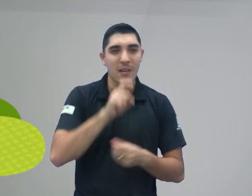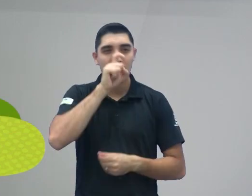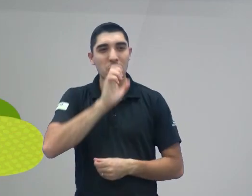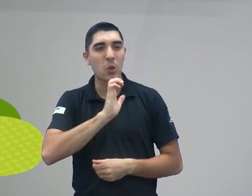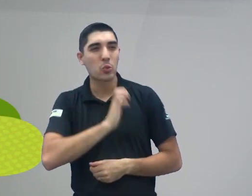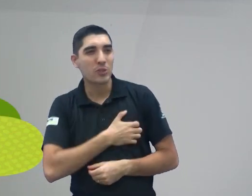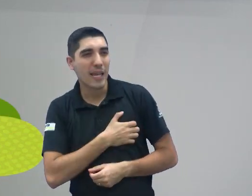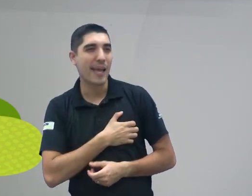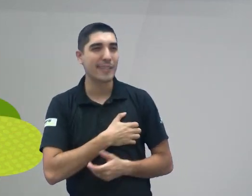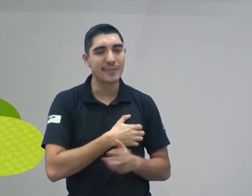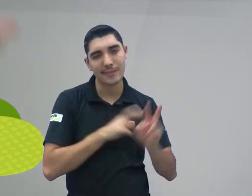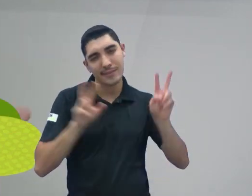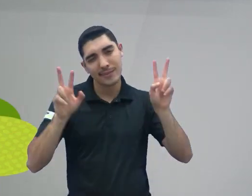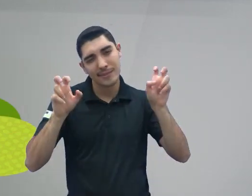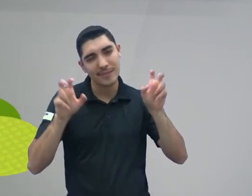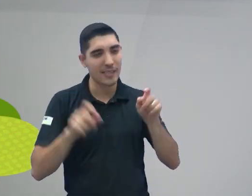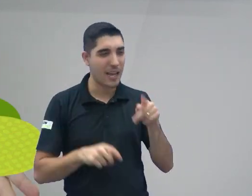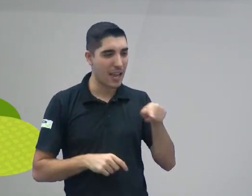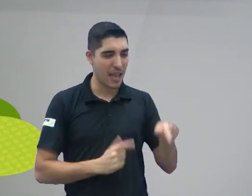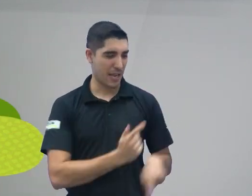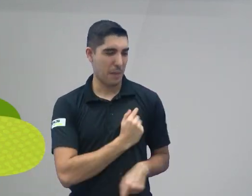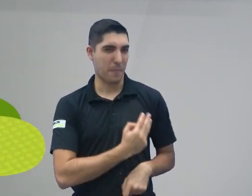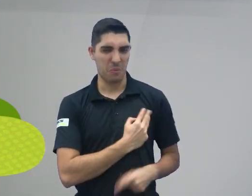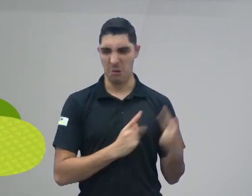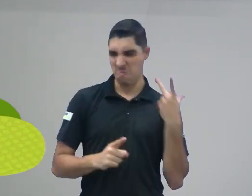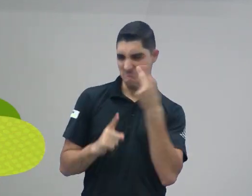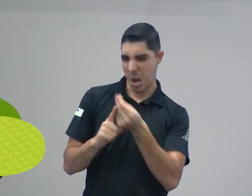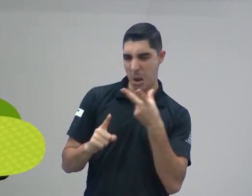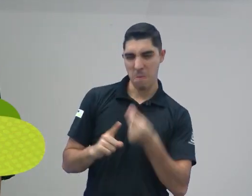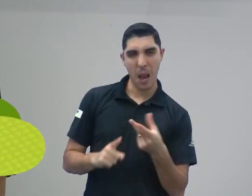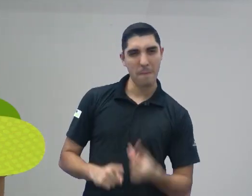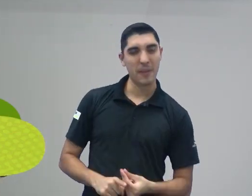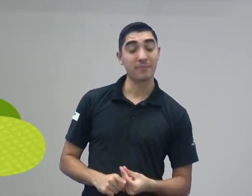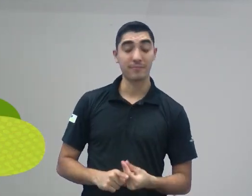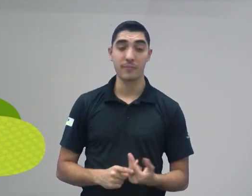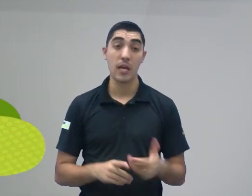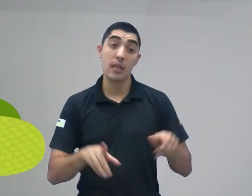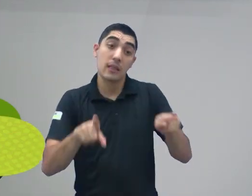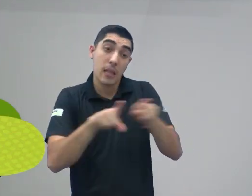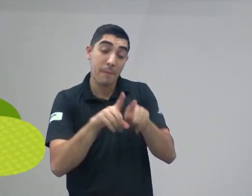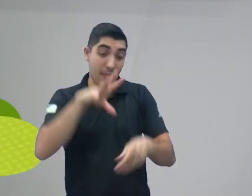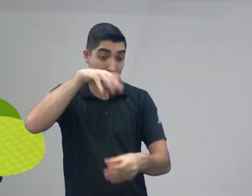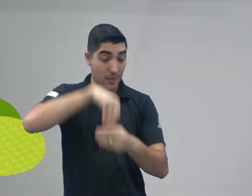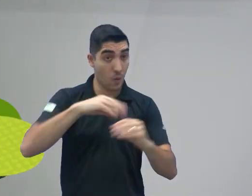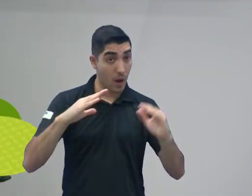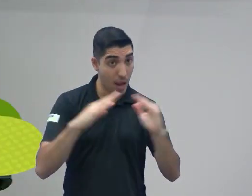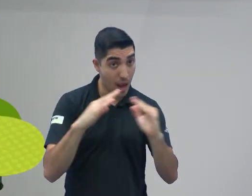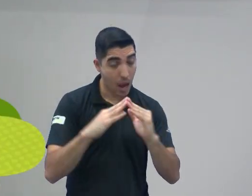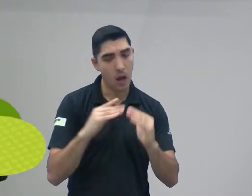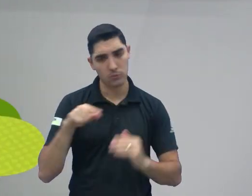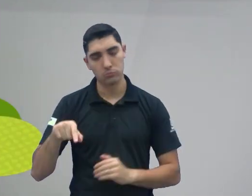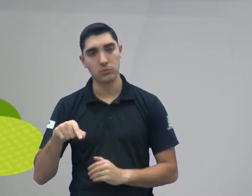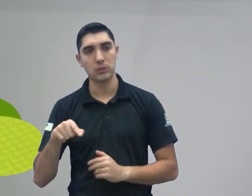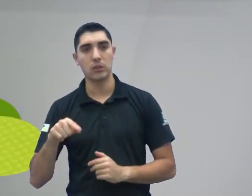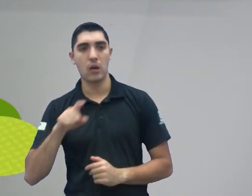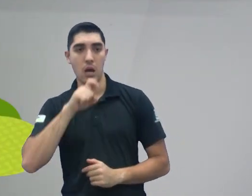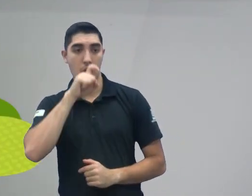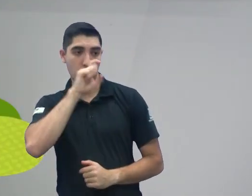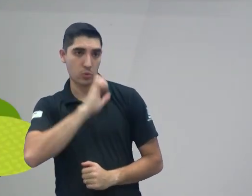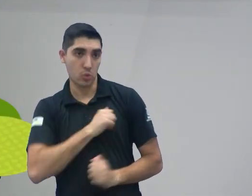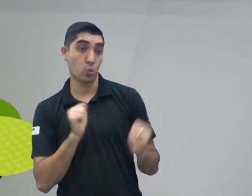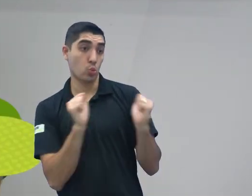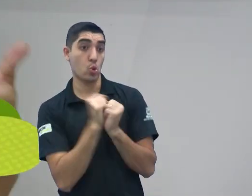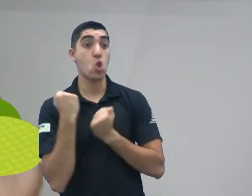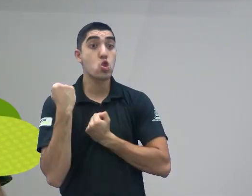menos tratado assim pela torcida. Jogar no Martins Pereira também tem esse lado da torcida, é muito importante. Estarei lá hoje, a torcida com certeza vai se